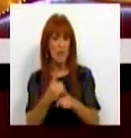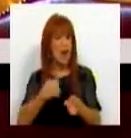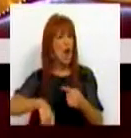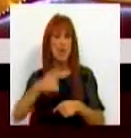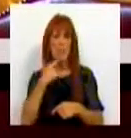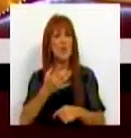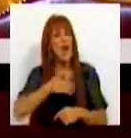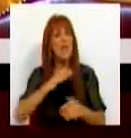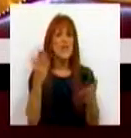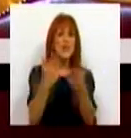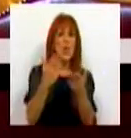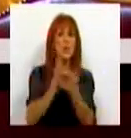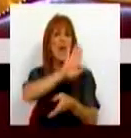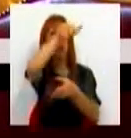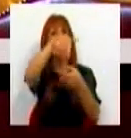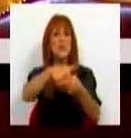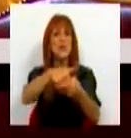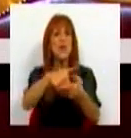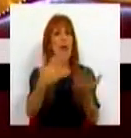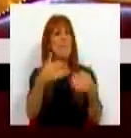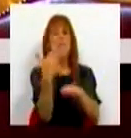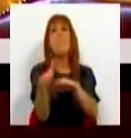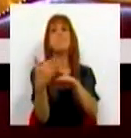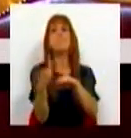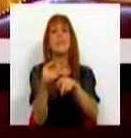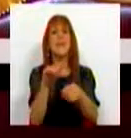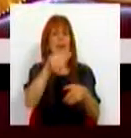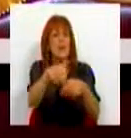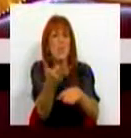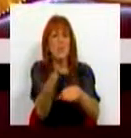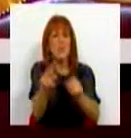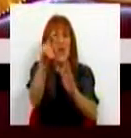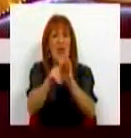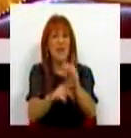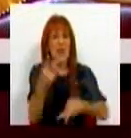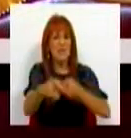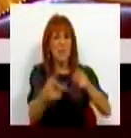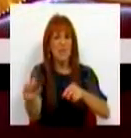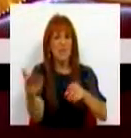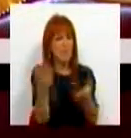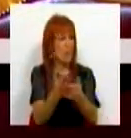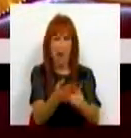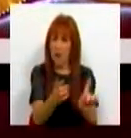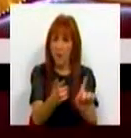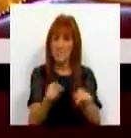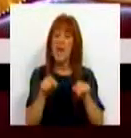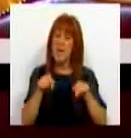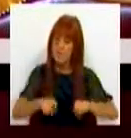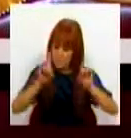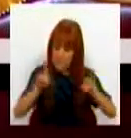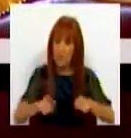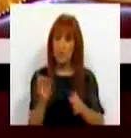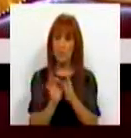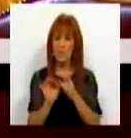não podemos querer que as escolas incluam, mas excluir a inclusão das regras de avaliação externa das escolas. Portanto, este terá de ser